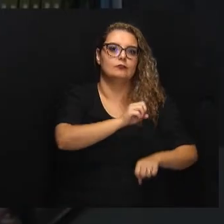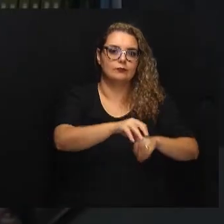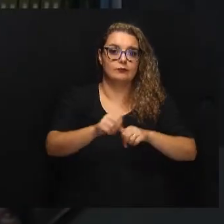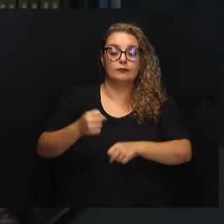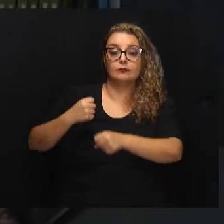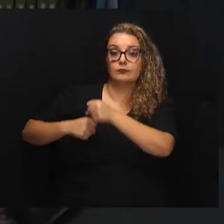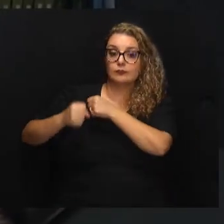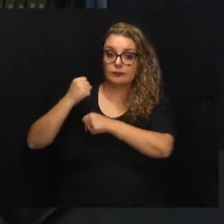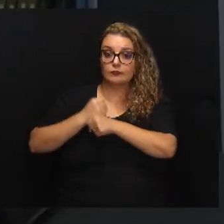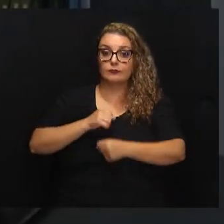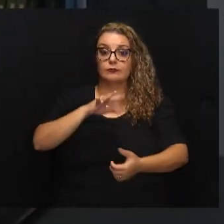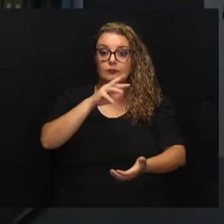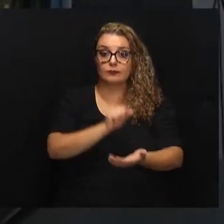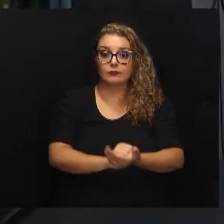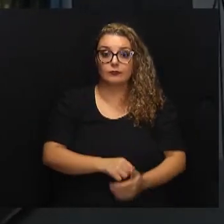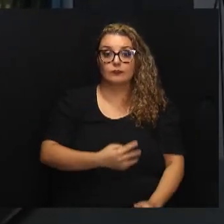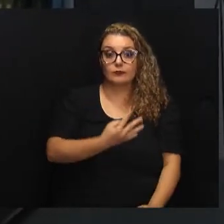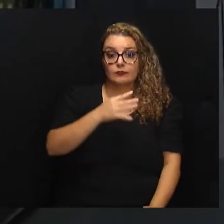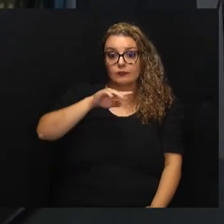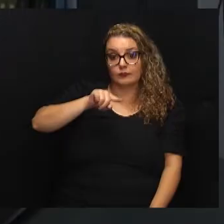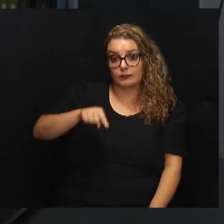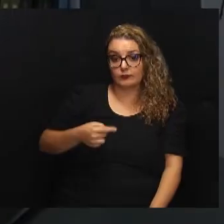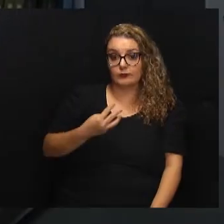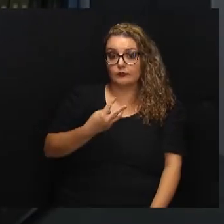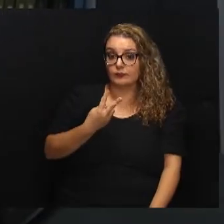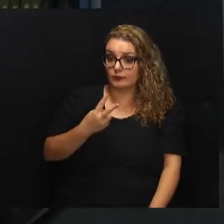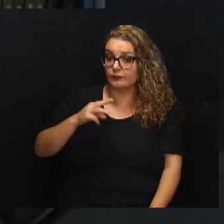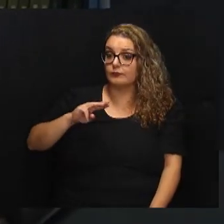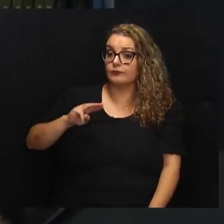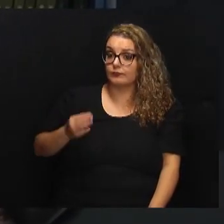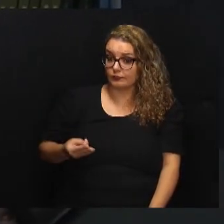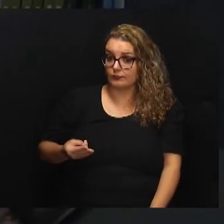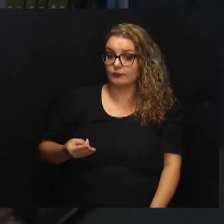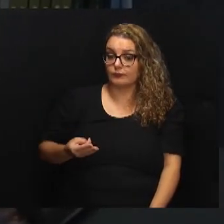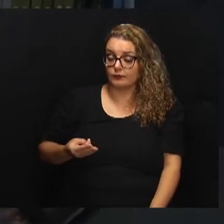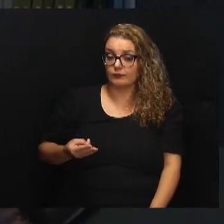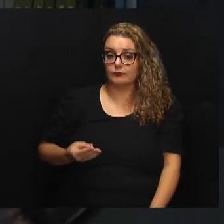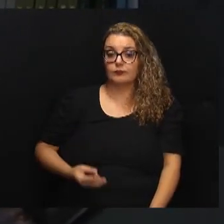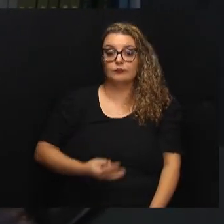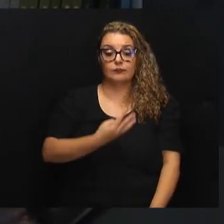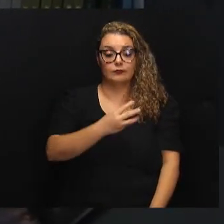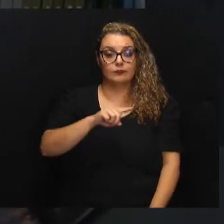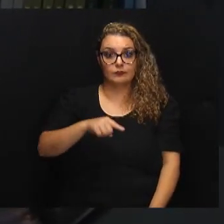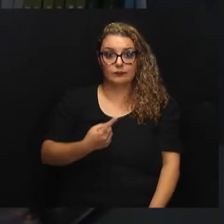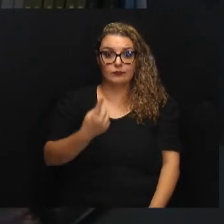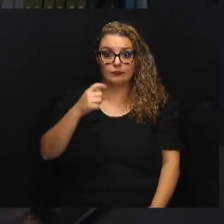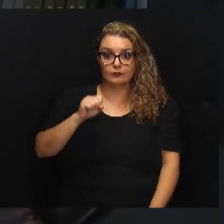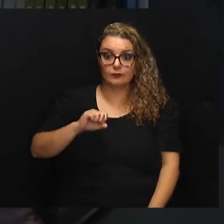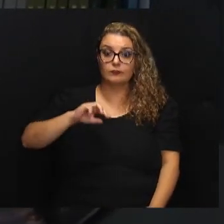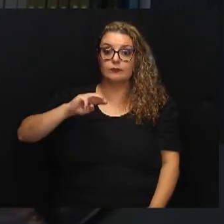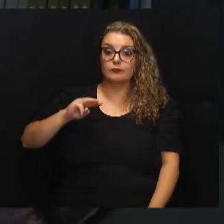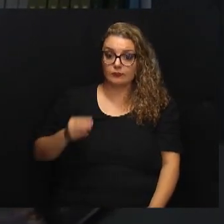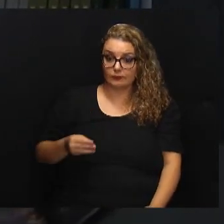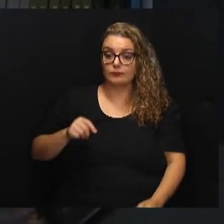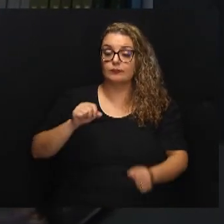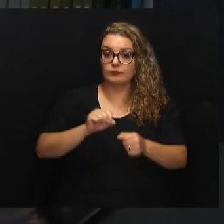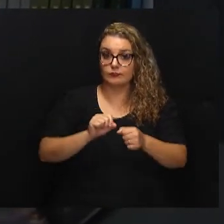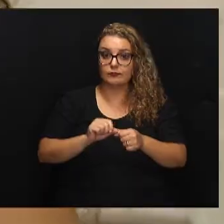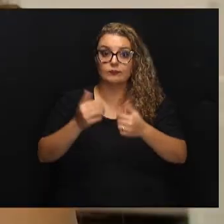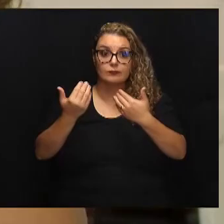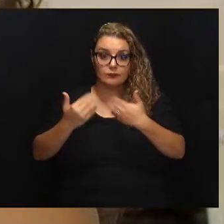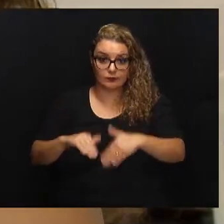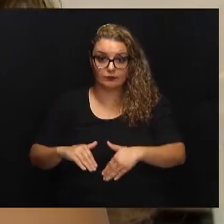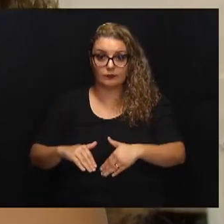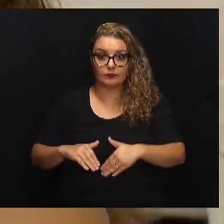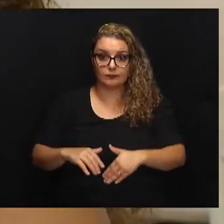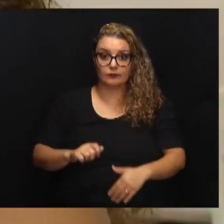de inscritos chegou a 4,32 milhões. 3,18 milhões realizaram as provas.